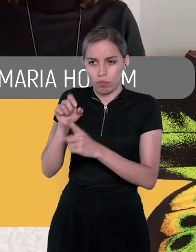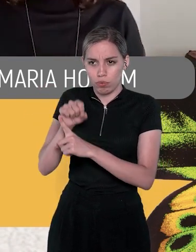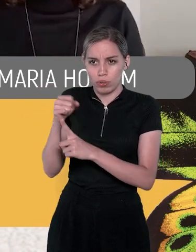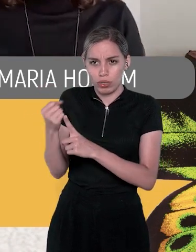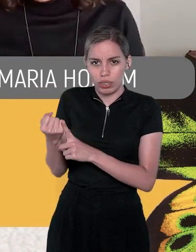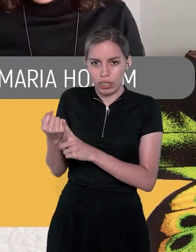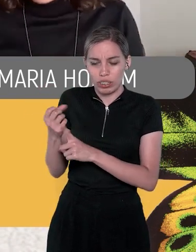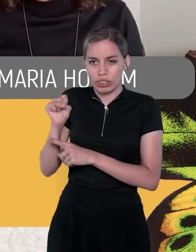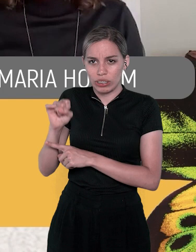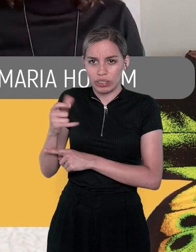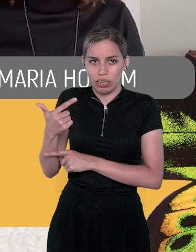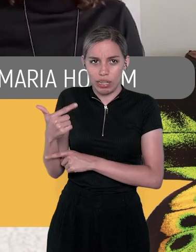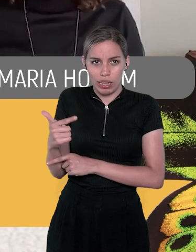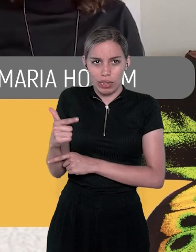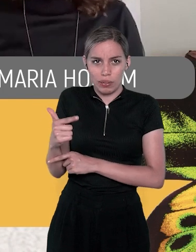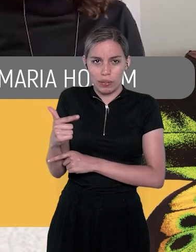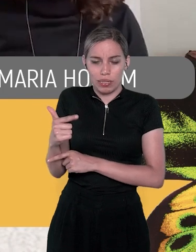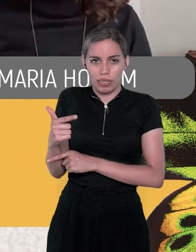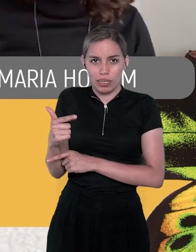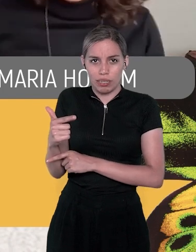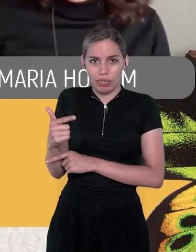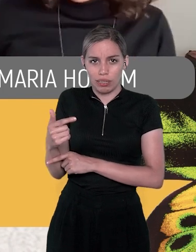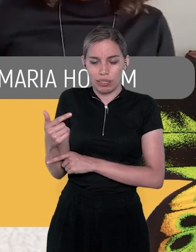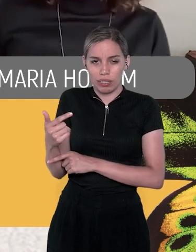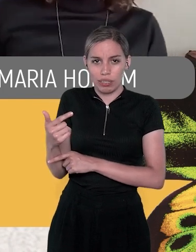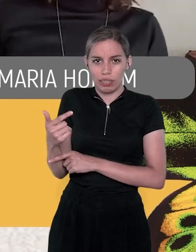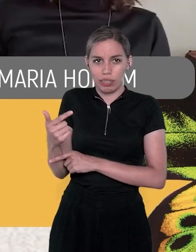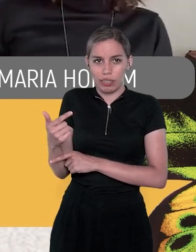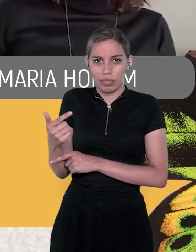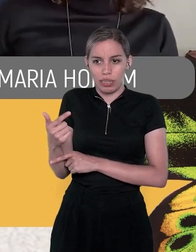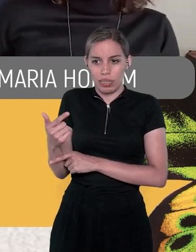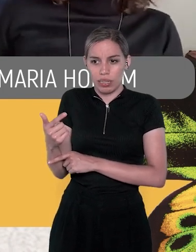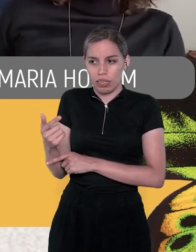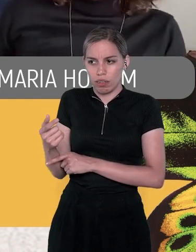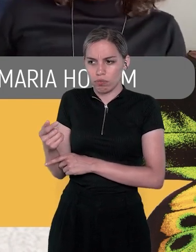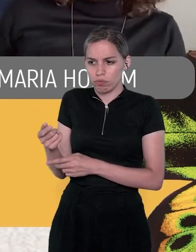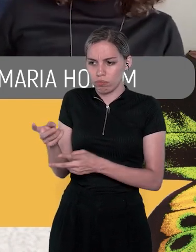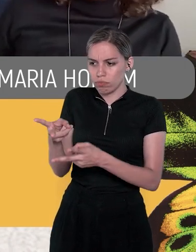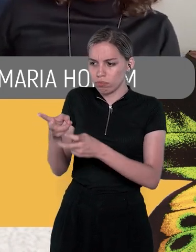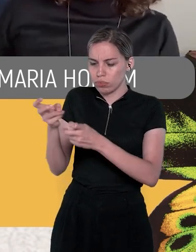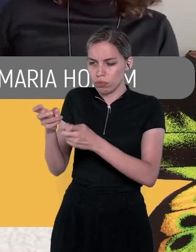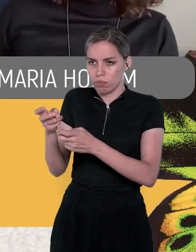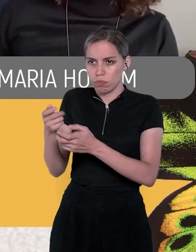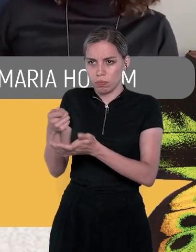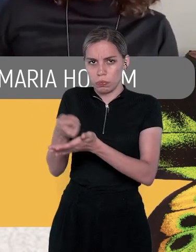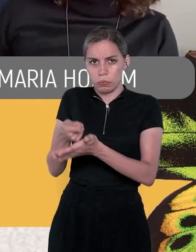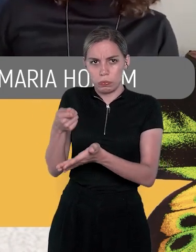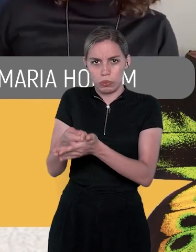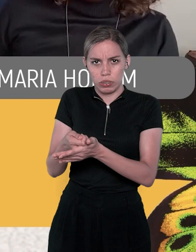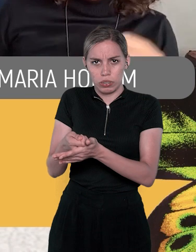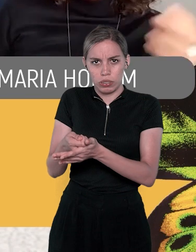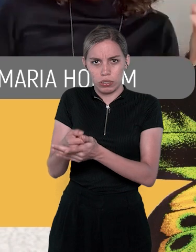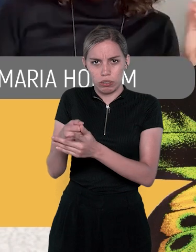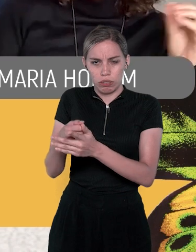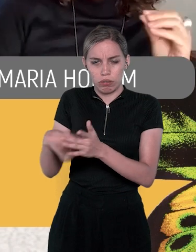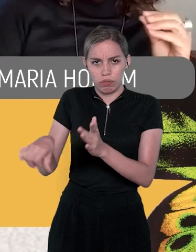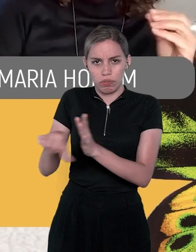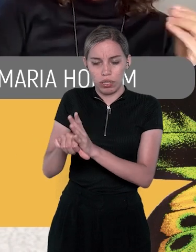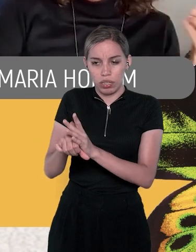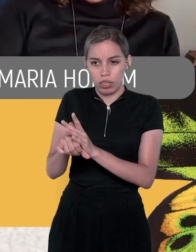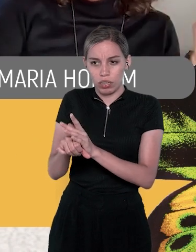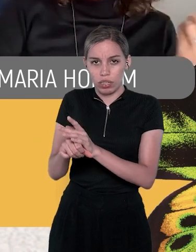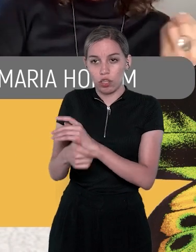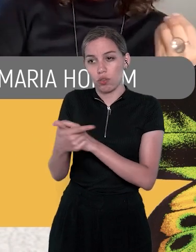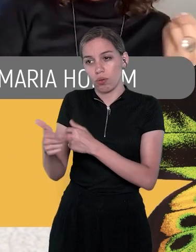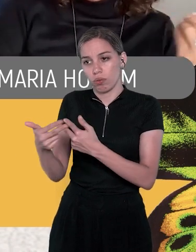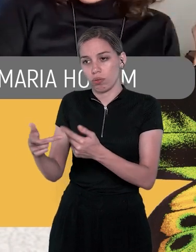uma recusa radical de uma forma de dominação violenta. E o outro